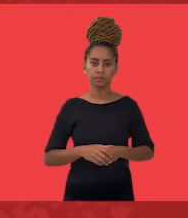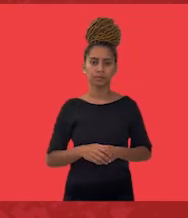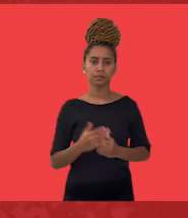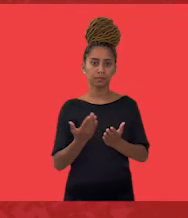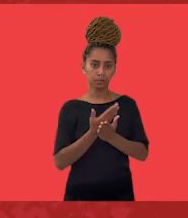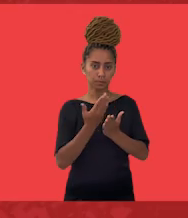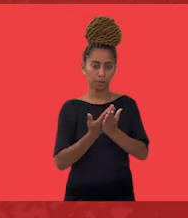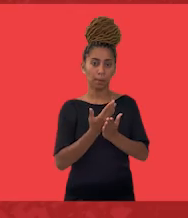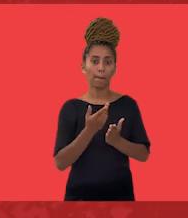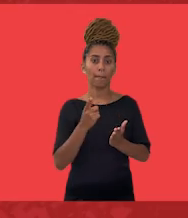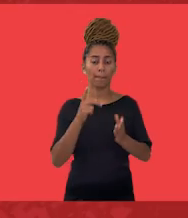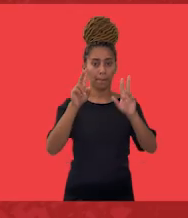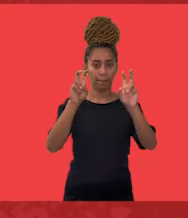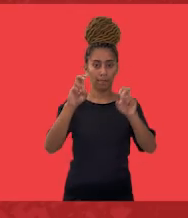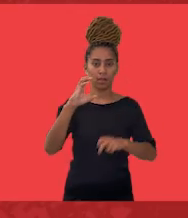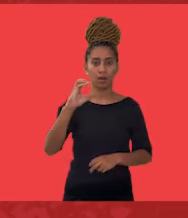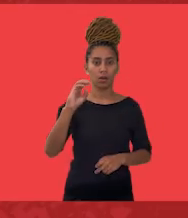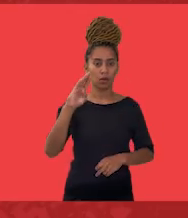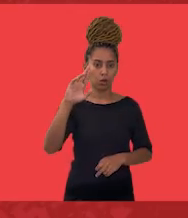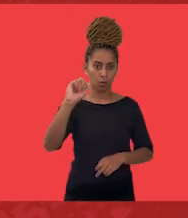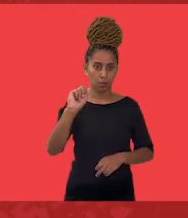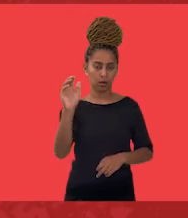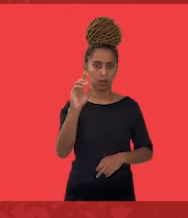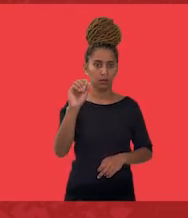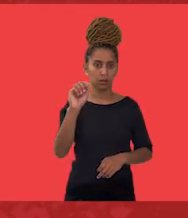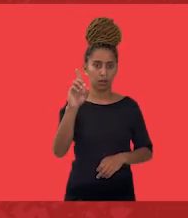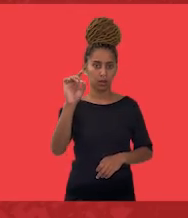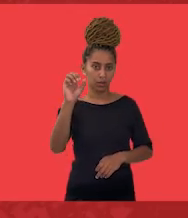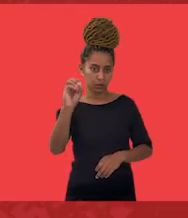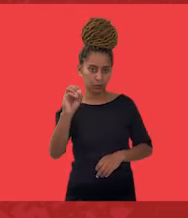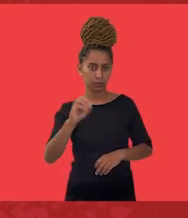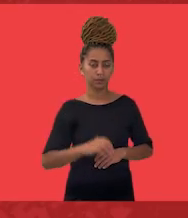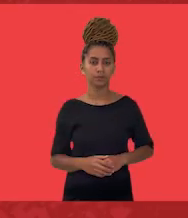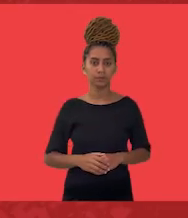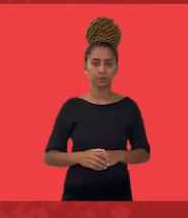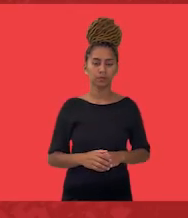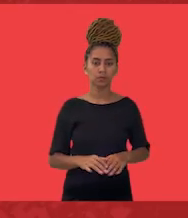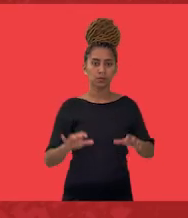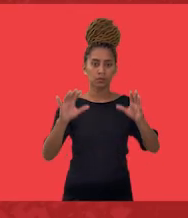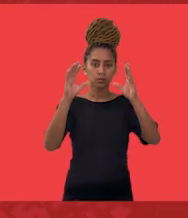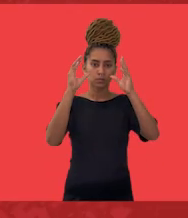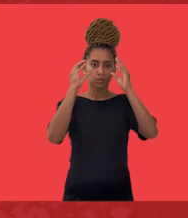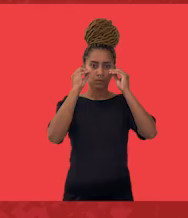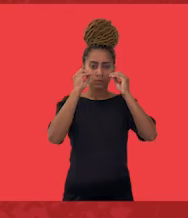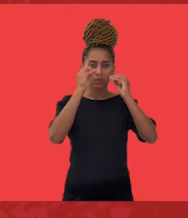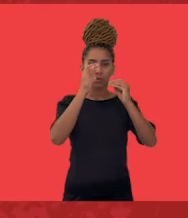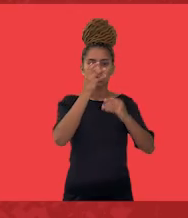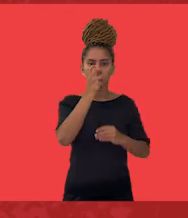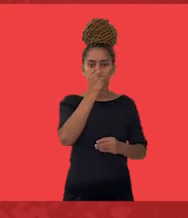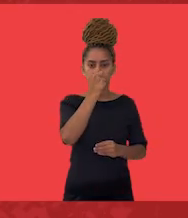temer o final. O eterno déjà vu de fios no peito, muito bem